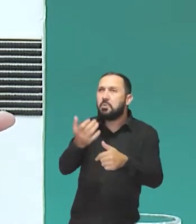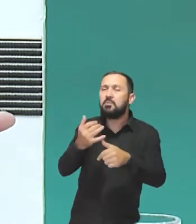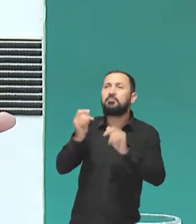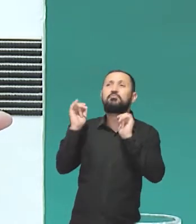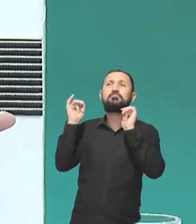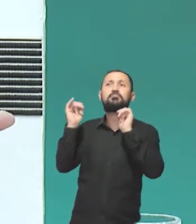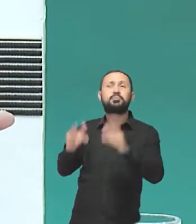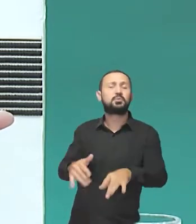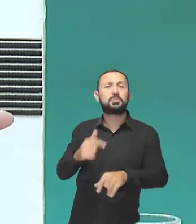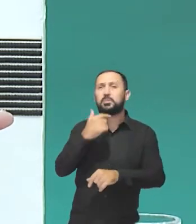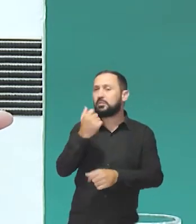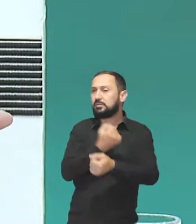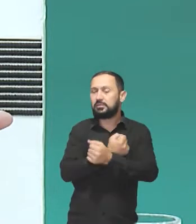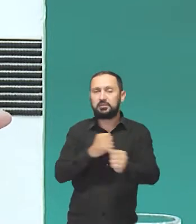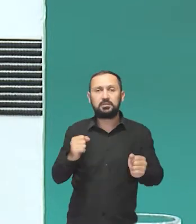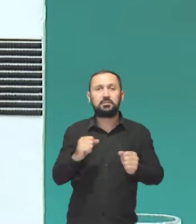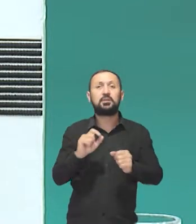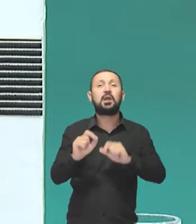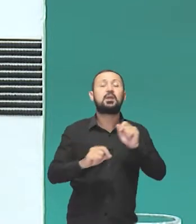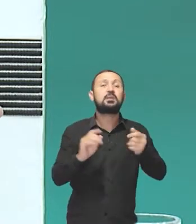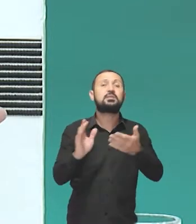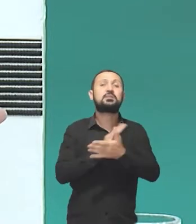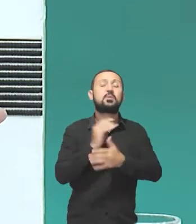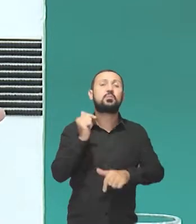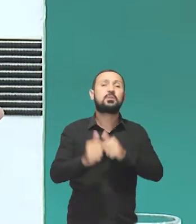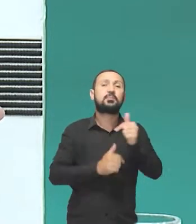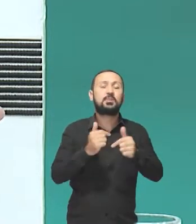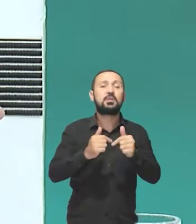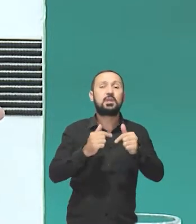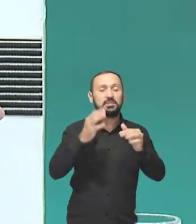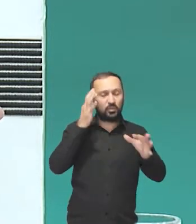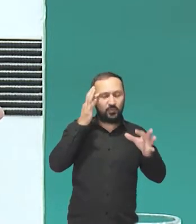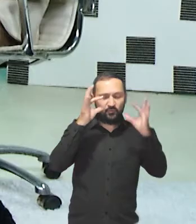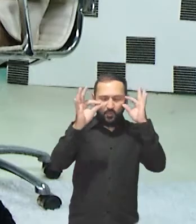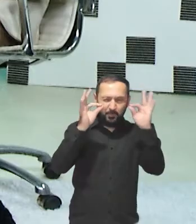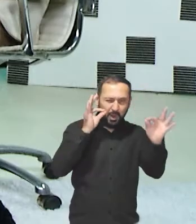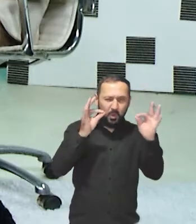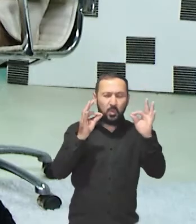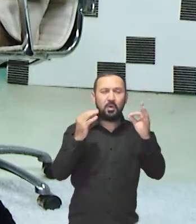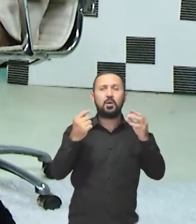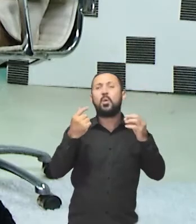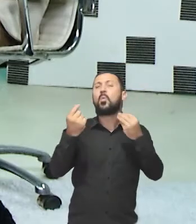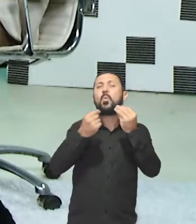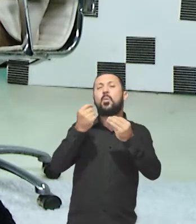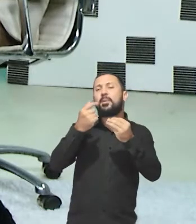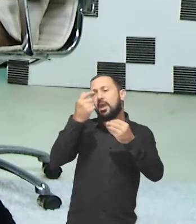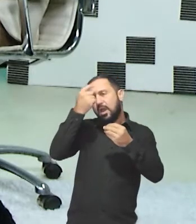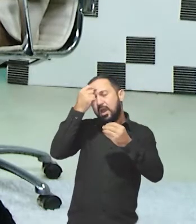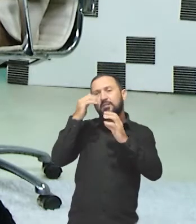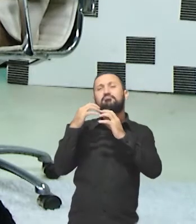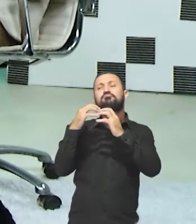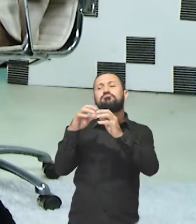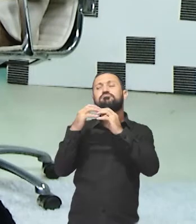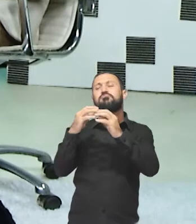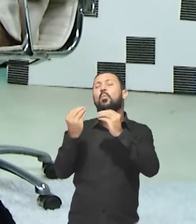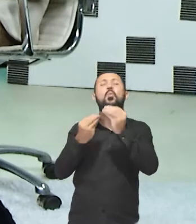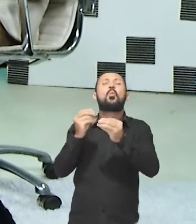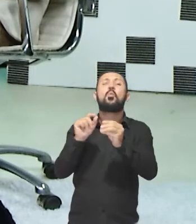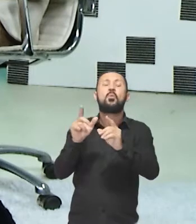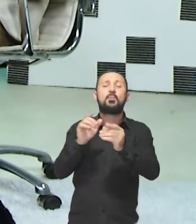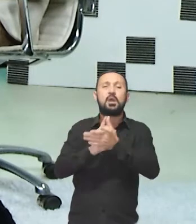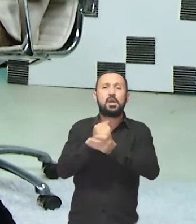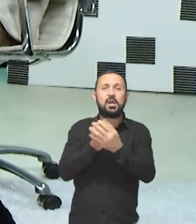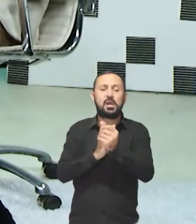procurar mais emprego porque não conseguem, e aqueles que estão trabalhando na informalidade? A cabeça dessas pessoas, como que funciona?